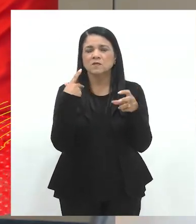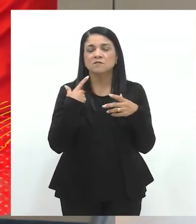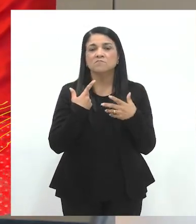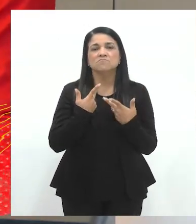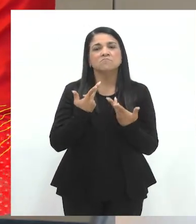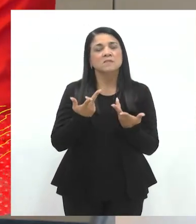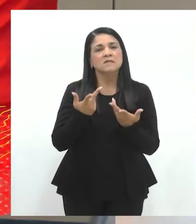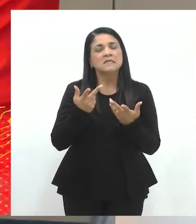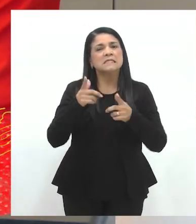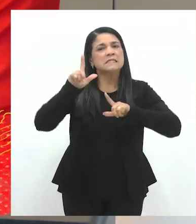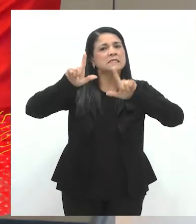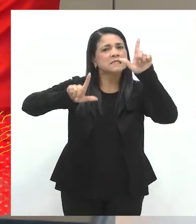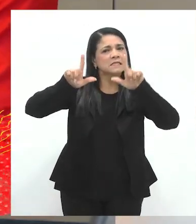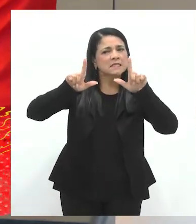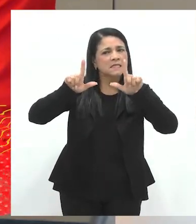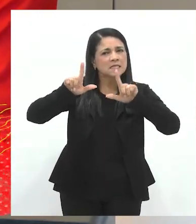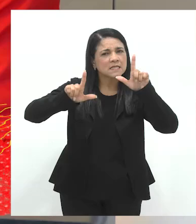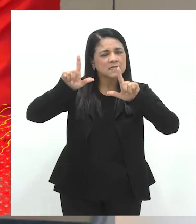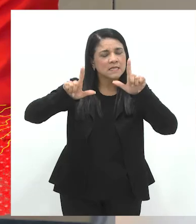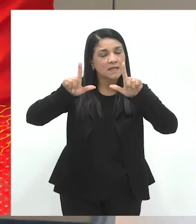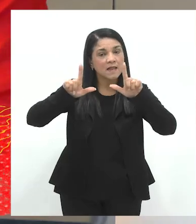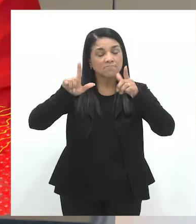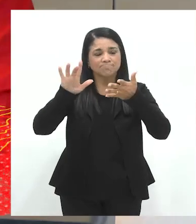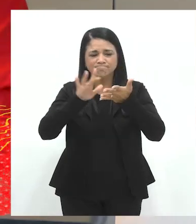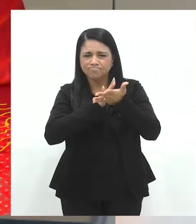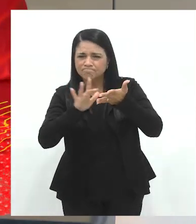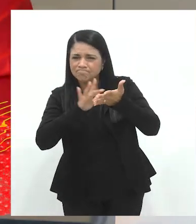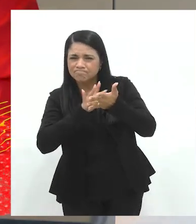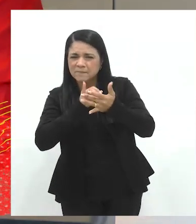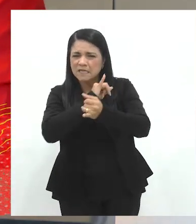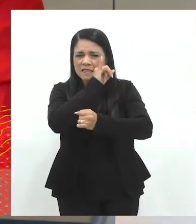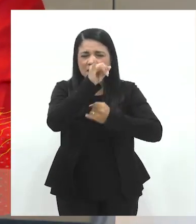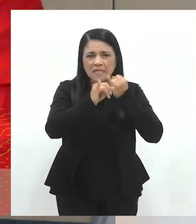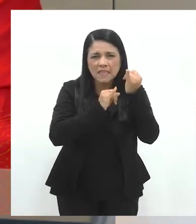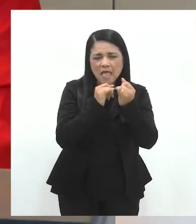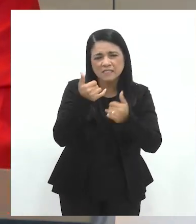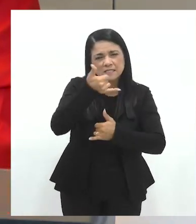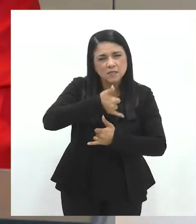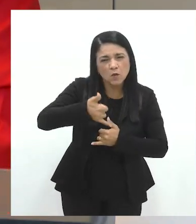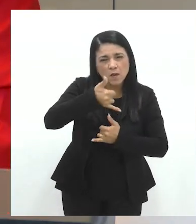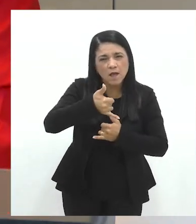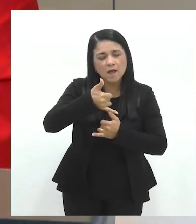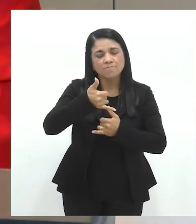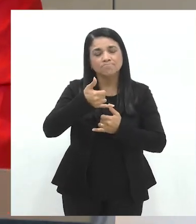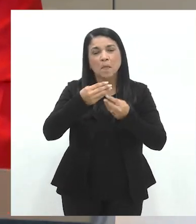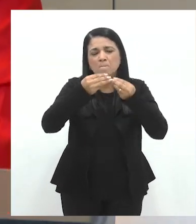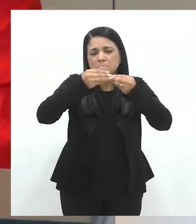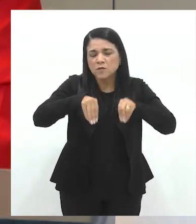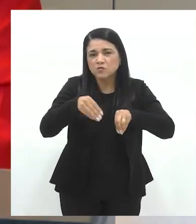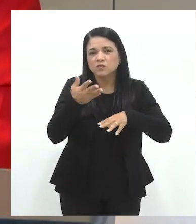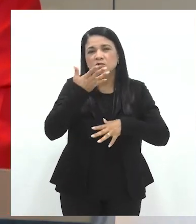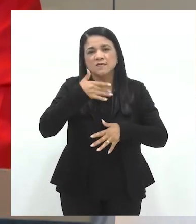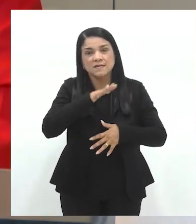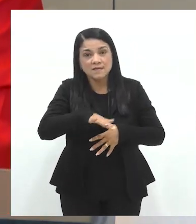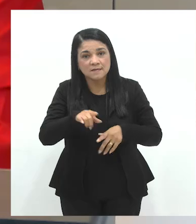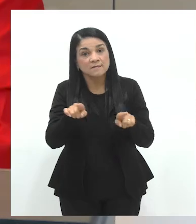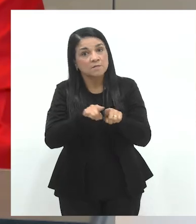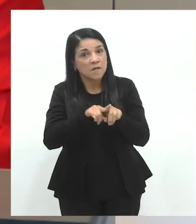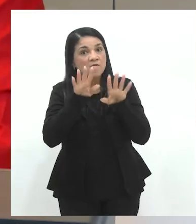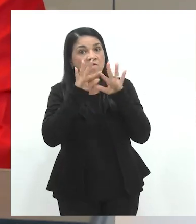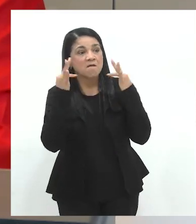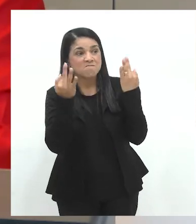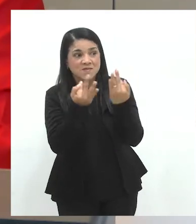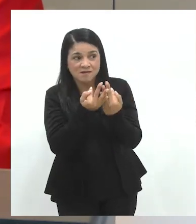popular hoje em dia, que são as telas, né? O prejuízo que as telas vêm causando não só nas crianças, né, mas na